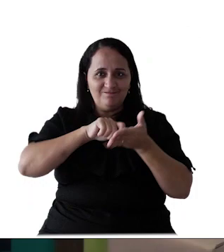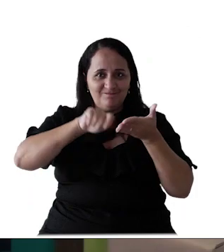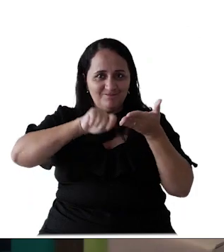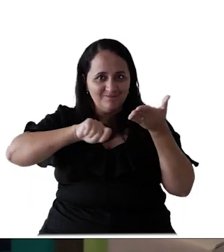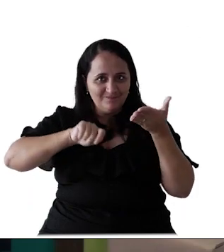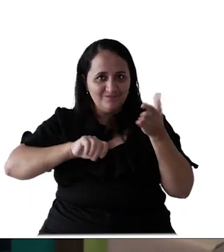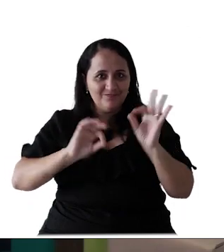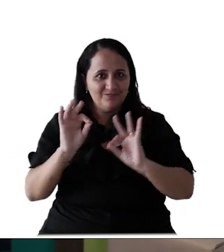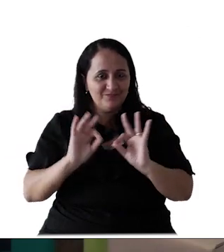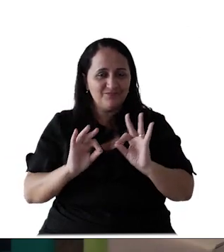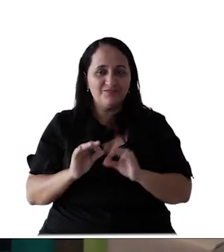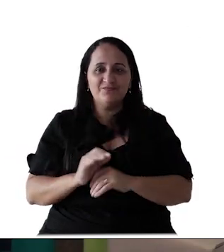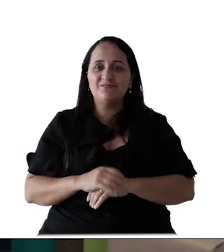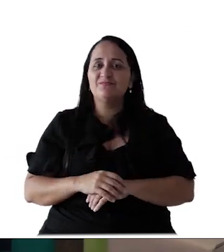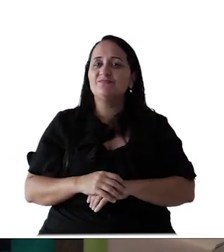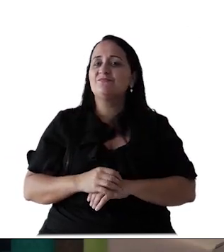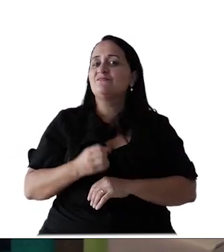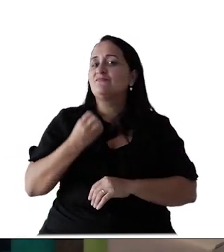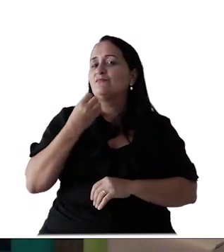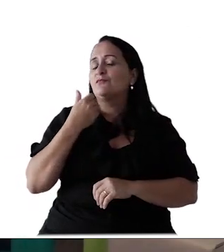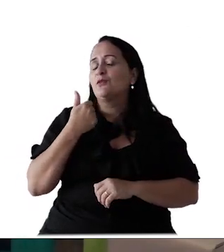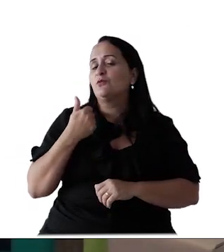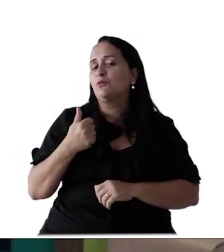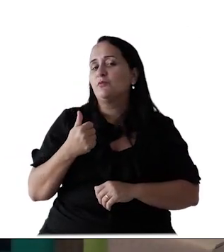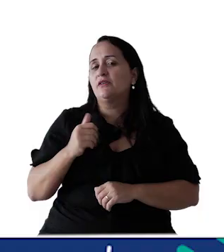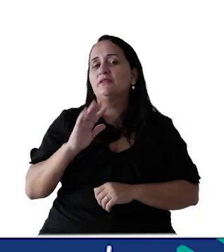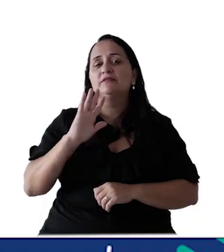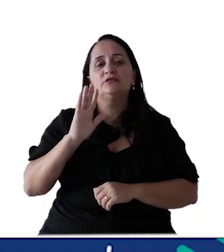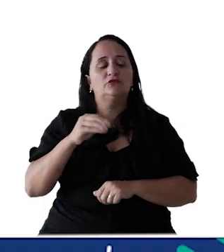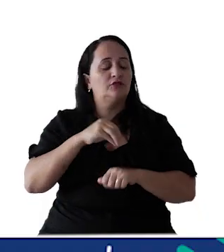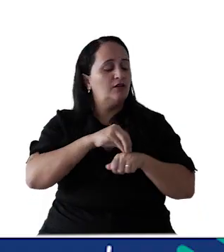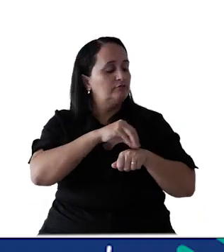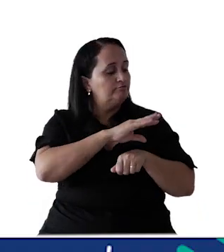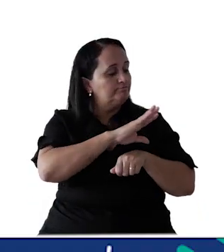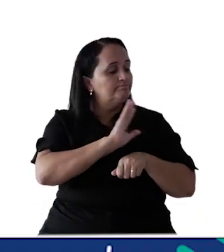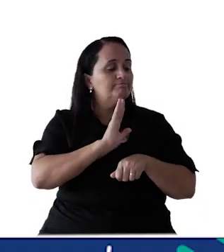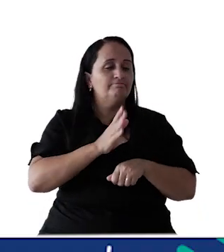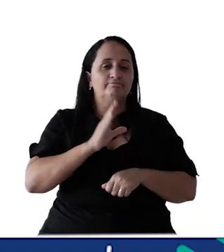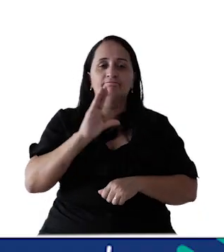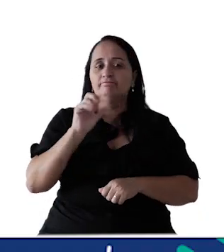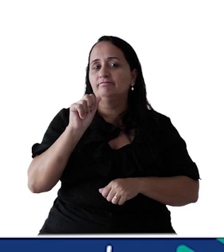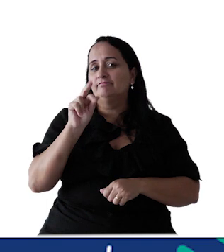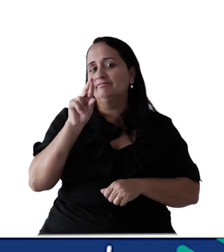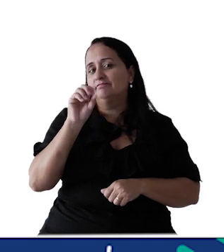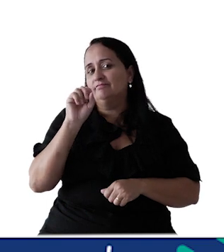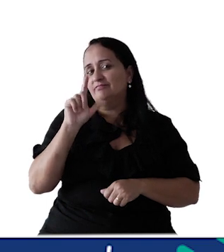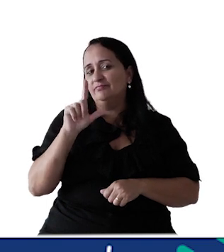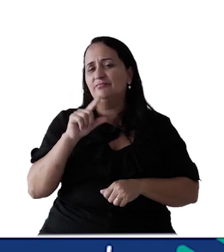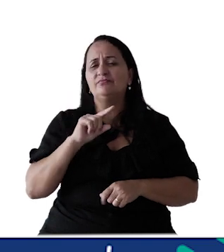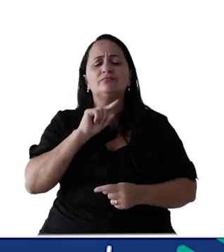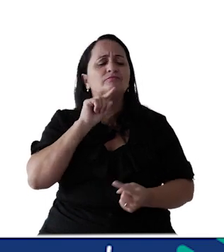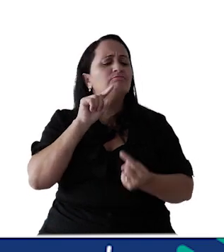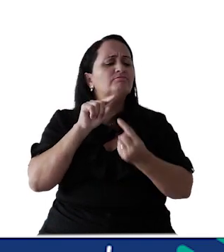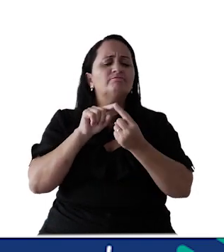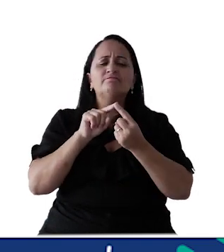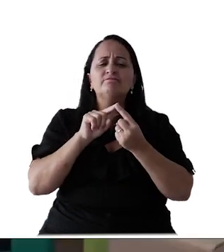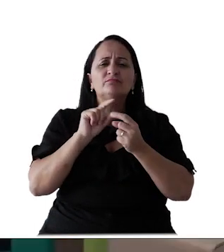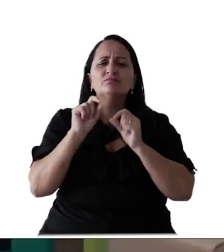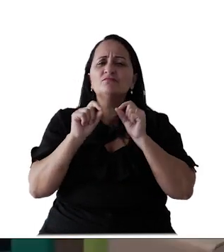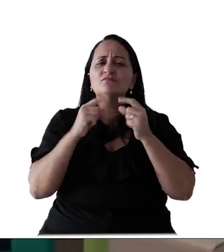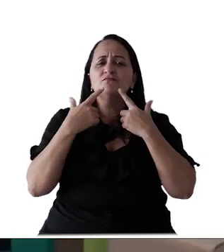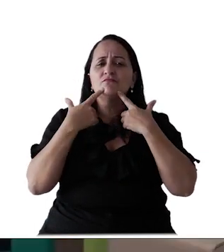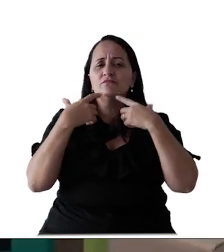começa agora. Muito bem, como eu adiantei para a Carol, a nossa aula de hoje vai ser localizar marcas